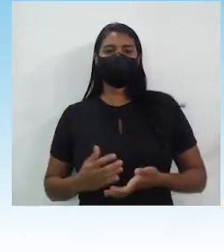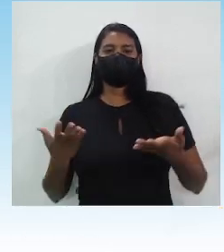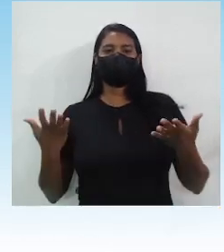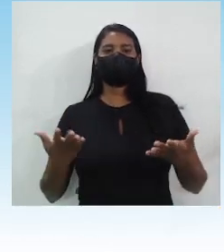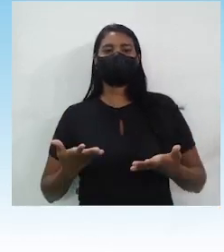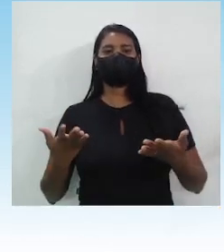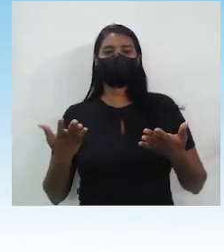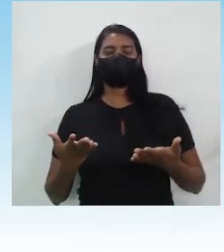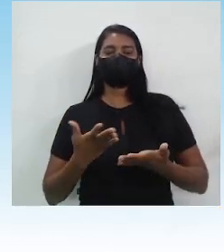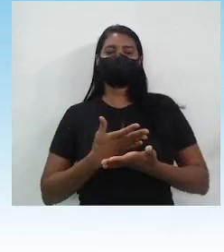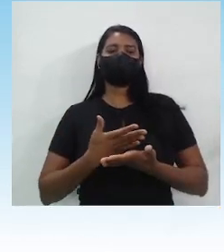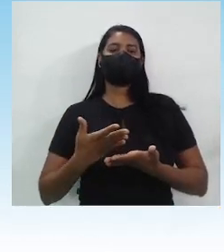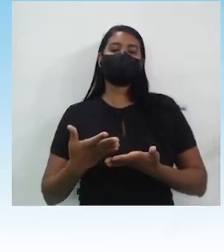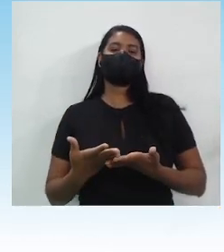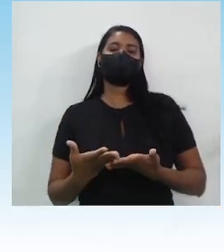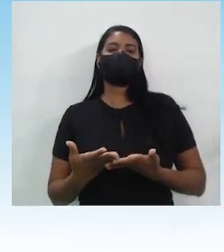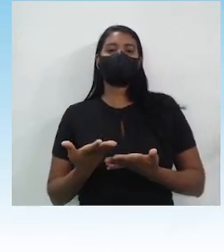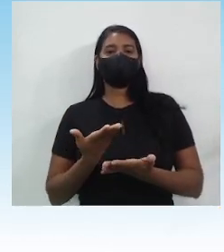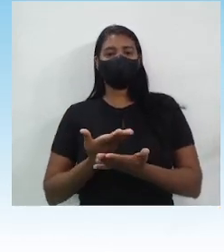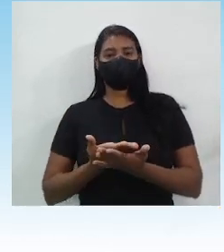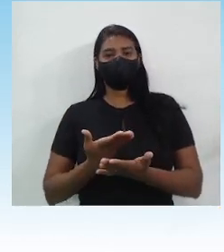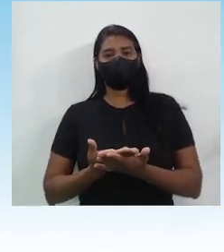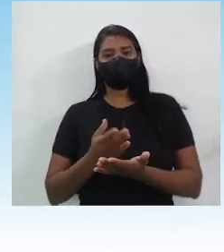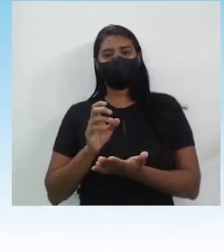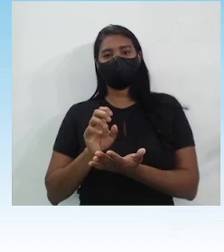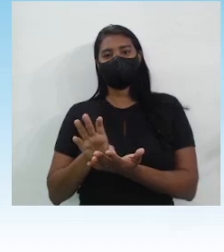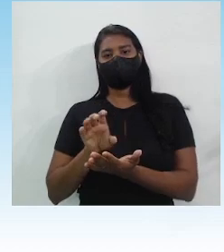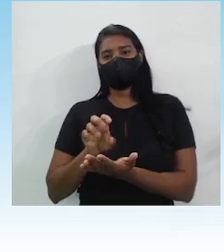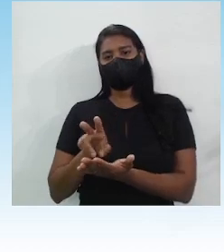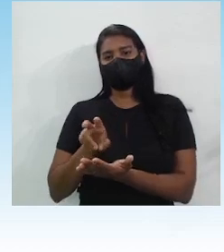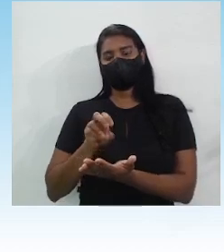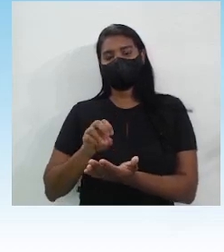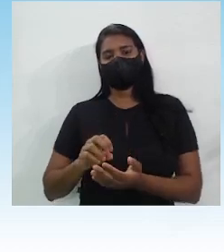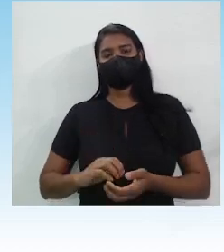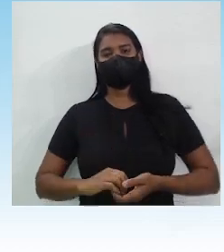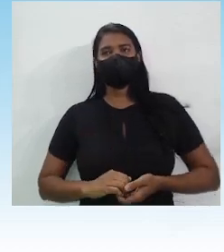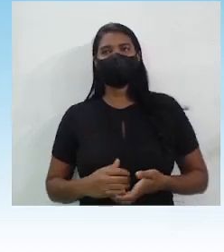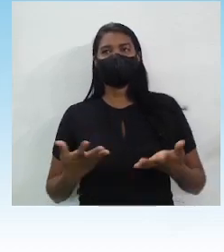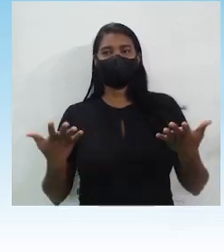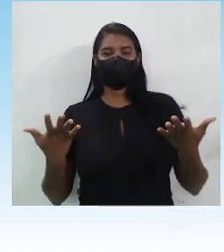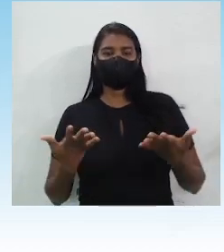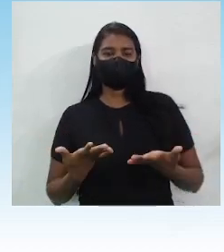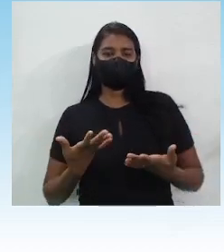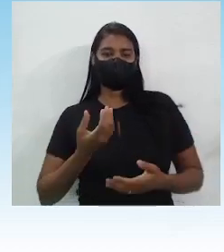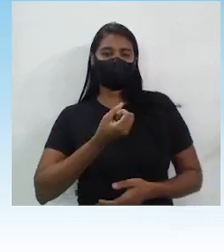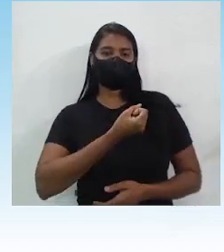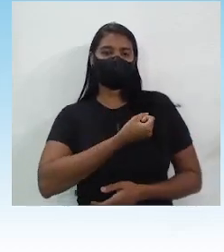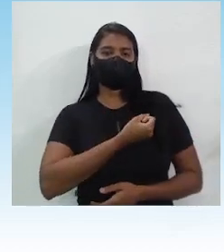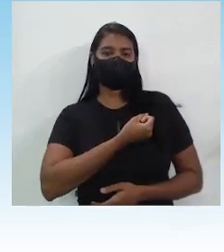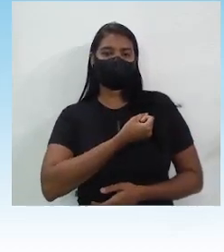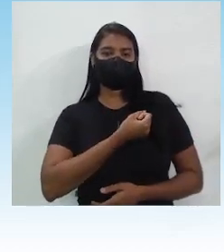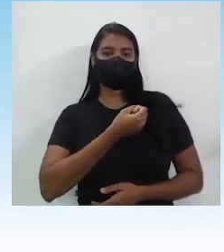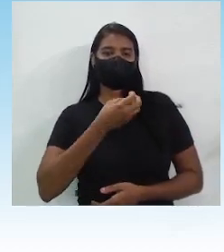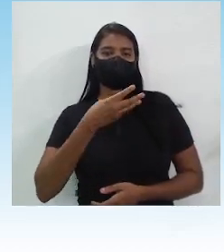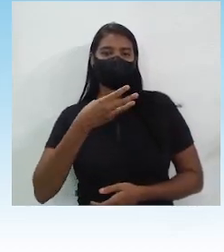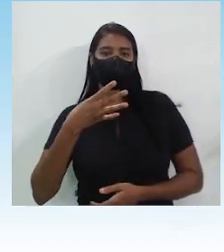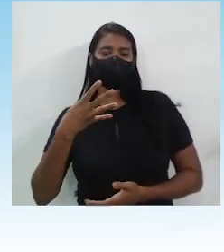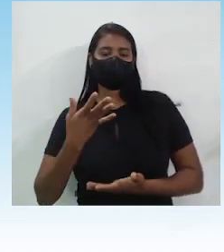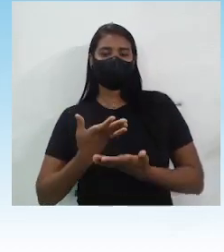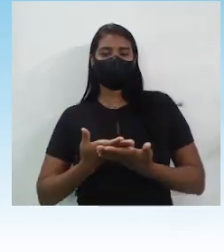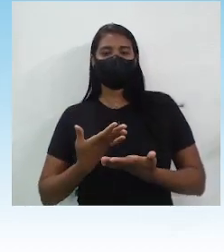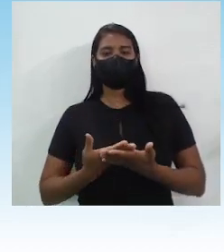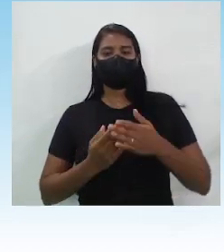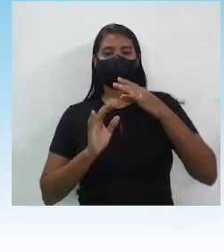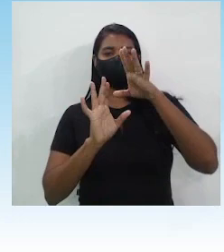hoje nós iremos começar mais uma aula do EducaPE. Hoje é a aula de número 34. O